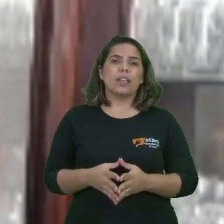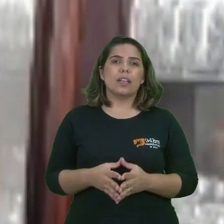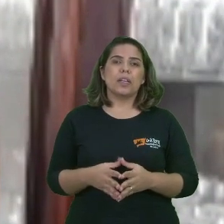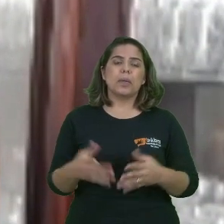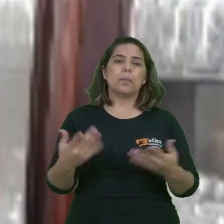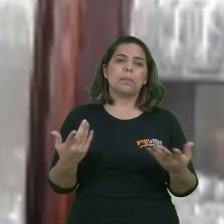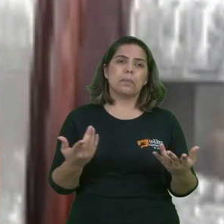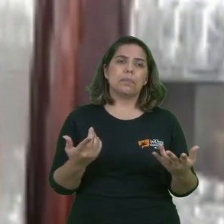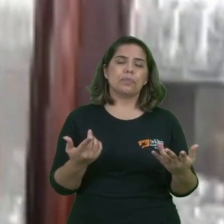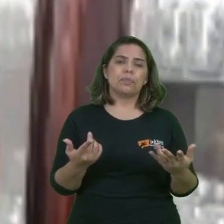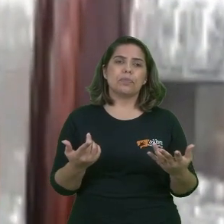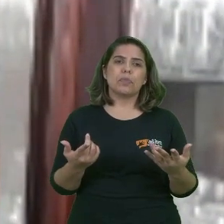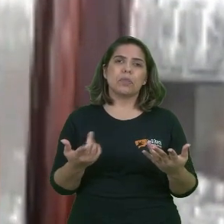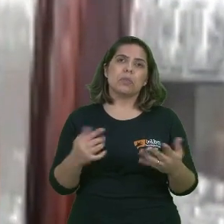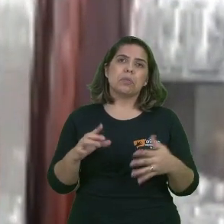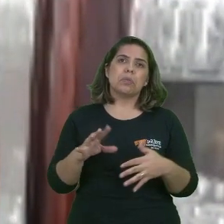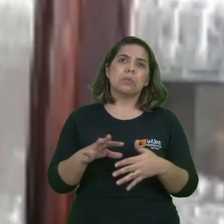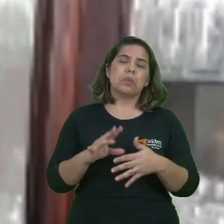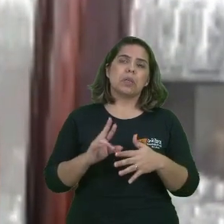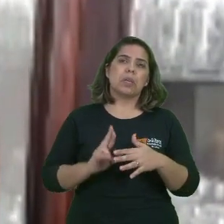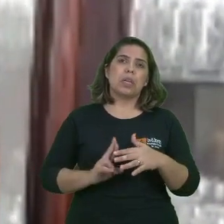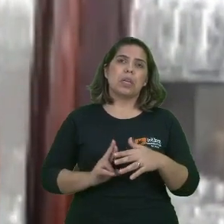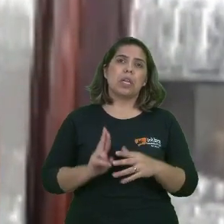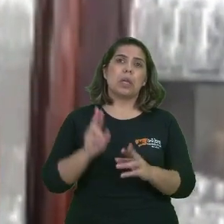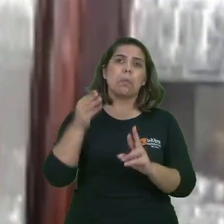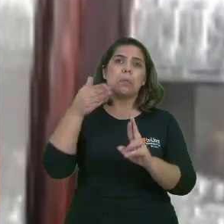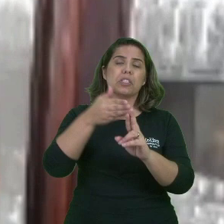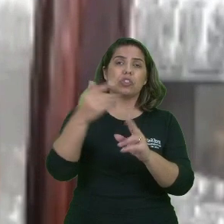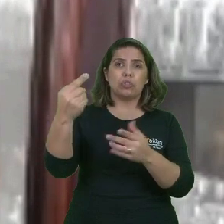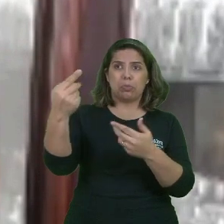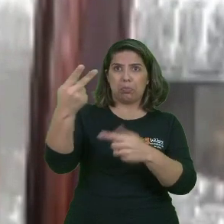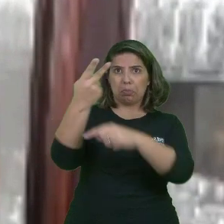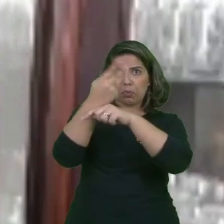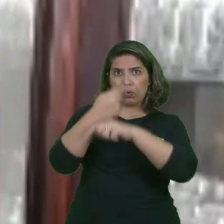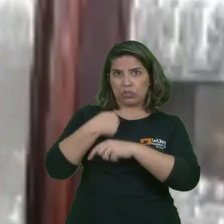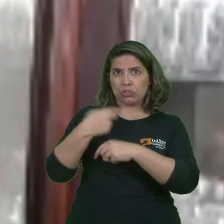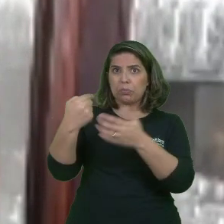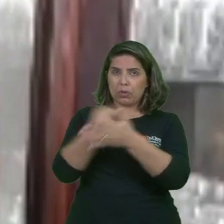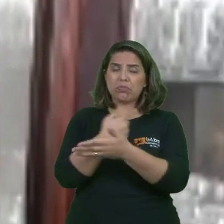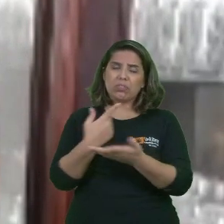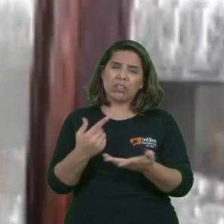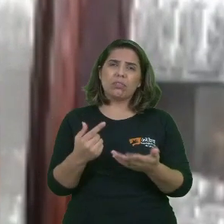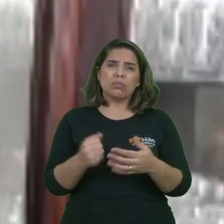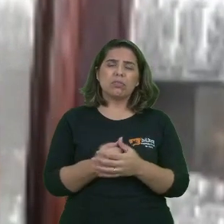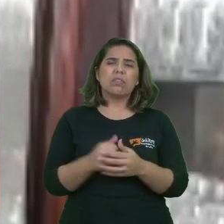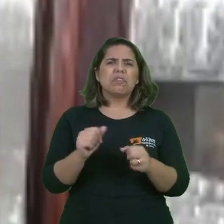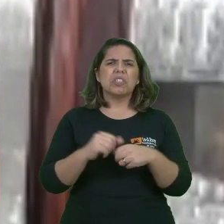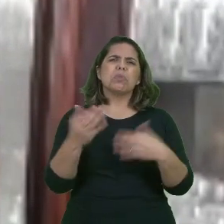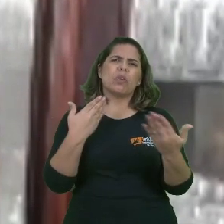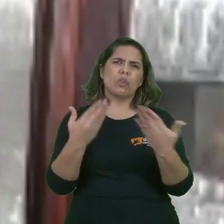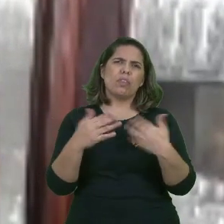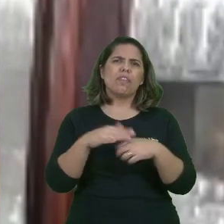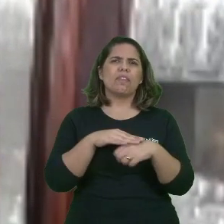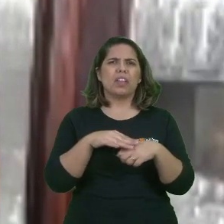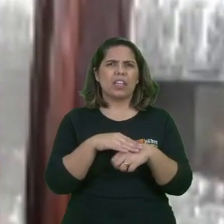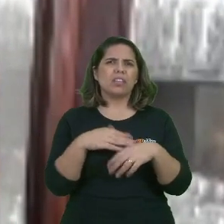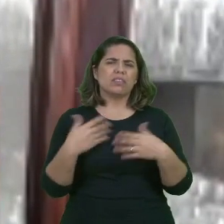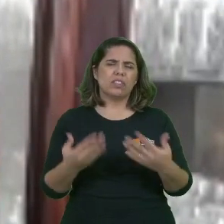mandaram representante da Editora nos consultar e fizemos até dessa